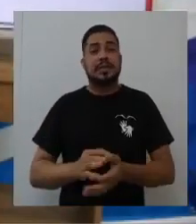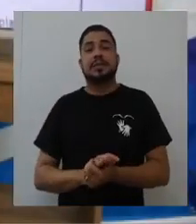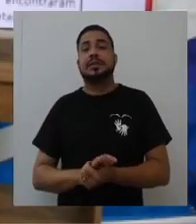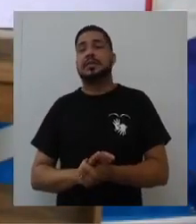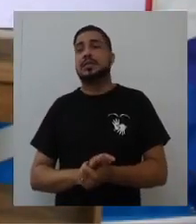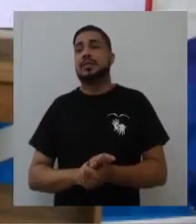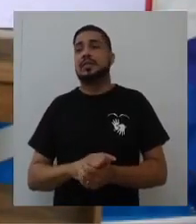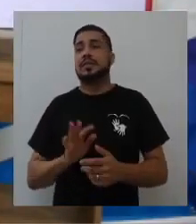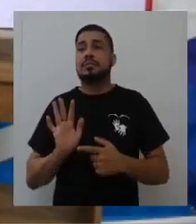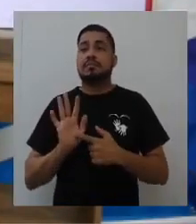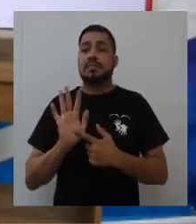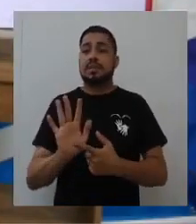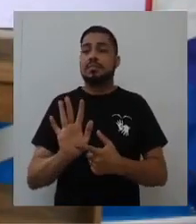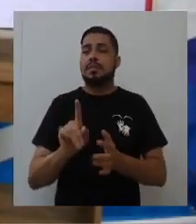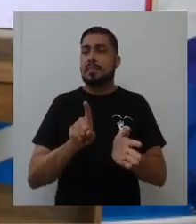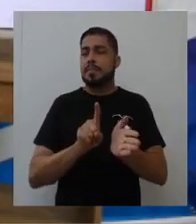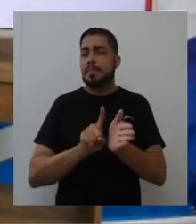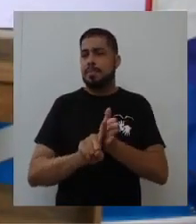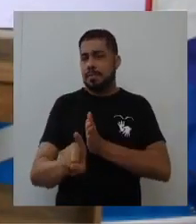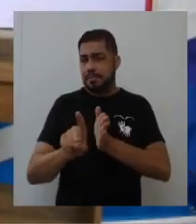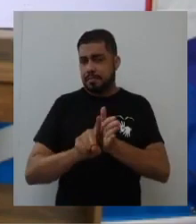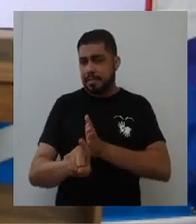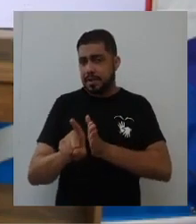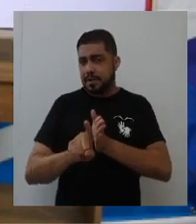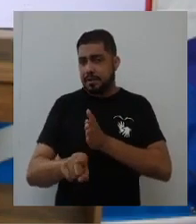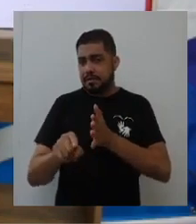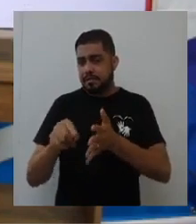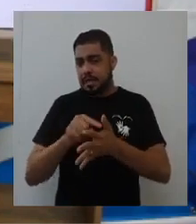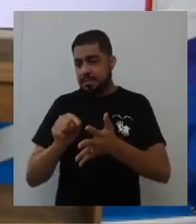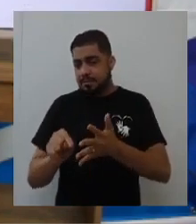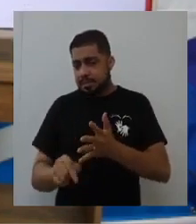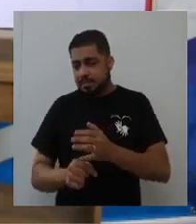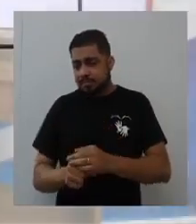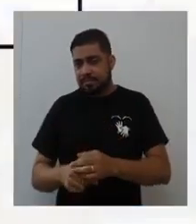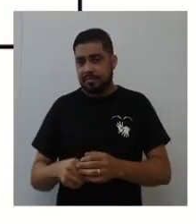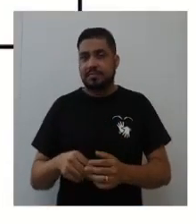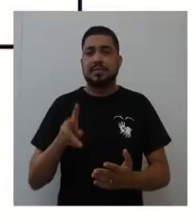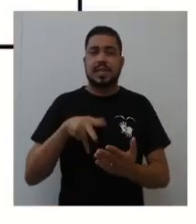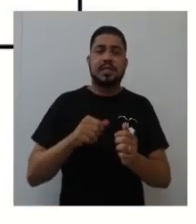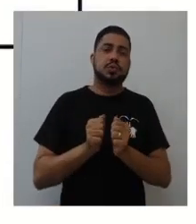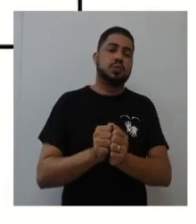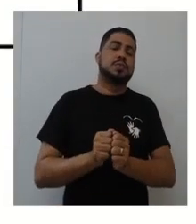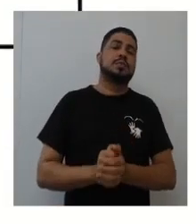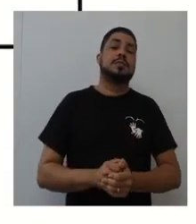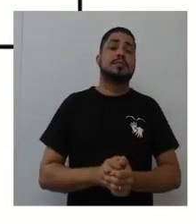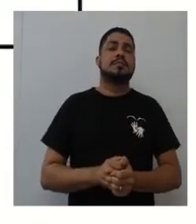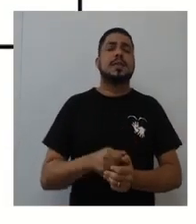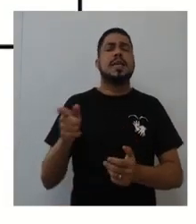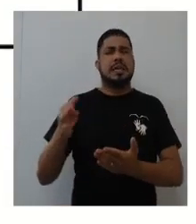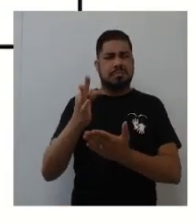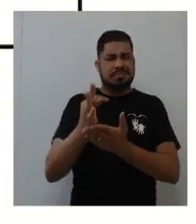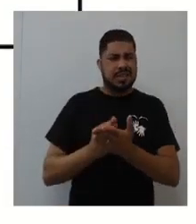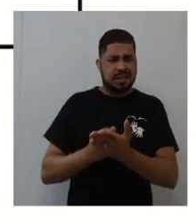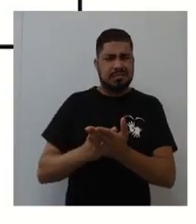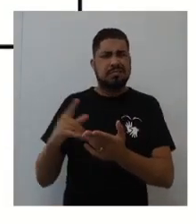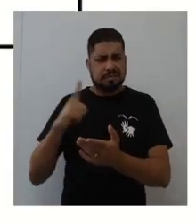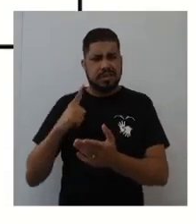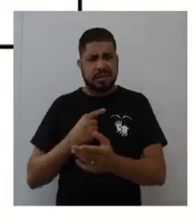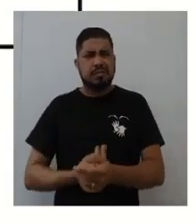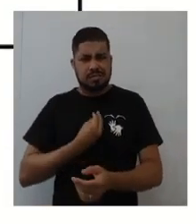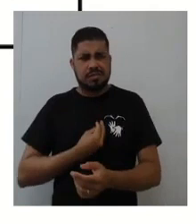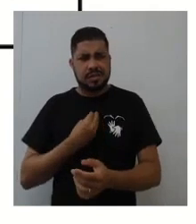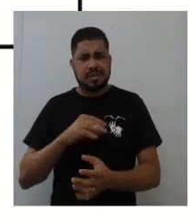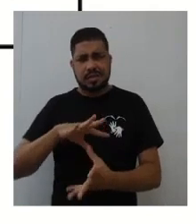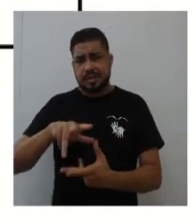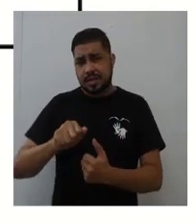aparecer para vocês uma perguntinha com as alternativas. Vamos lá que eu vou ler junto. Segundo o texto, existe vida na